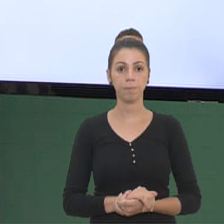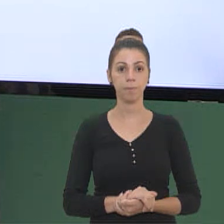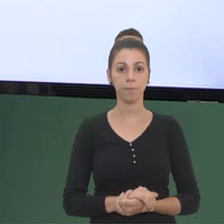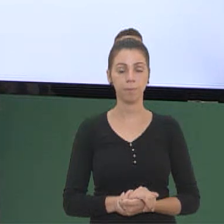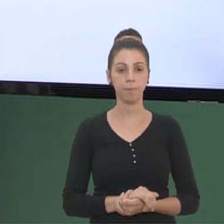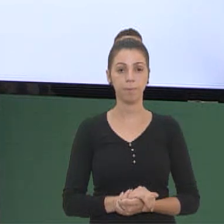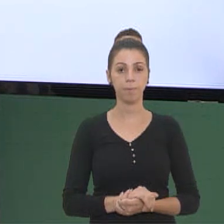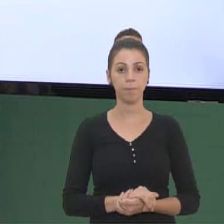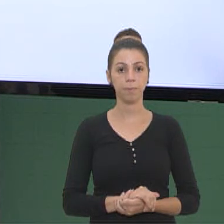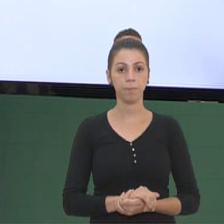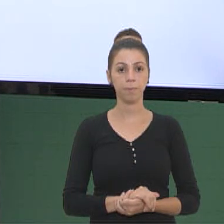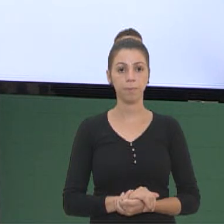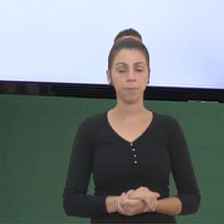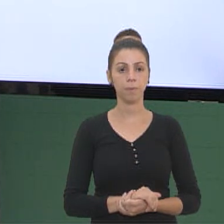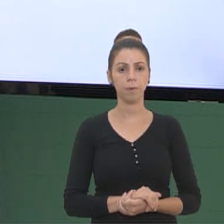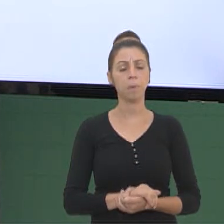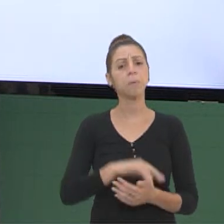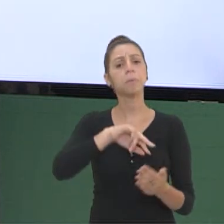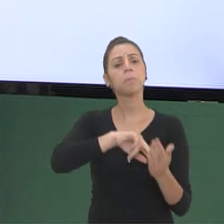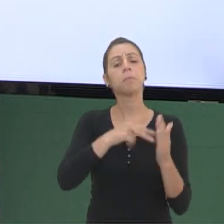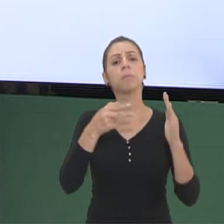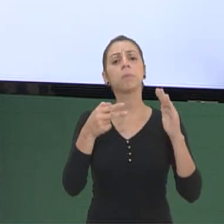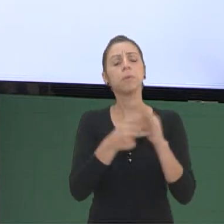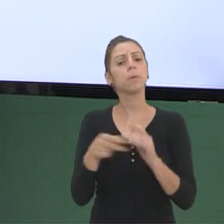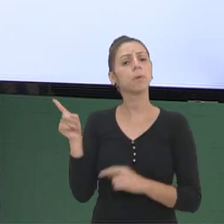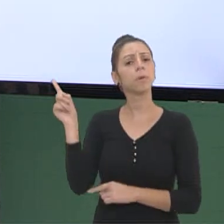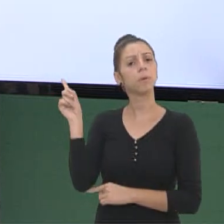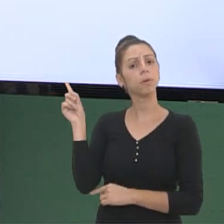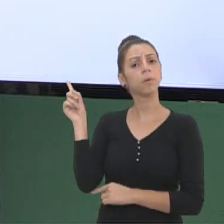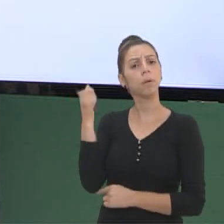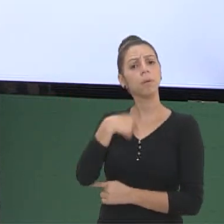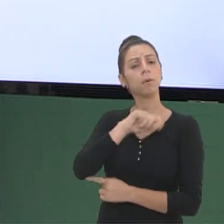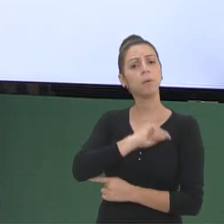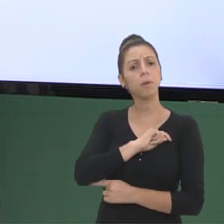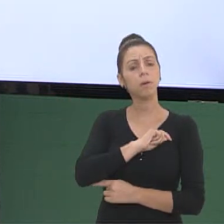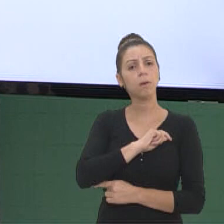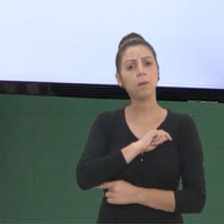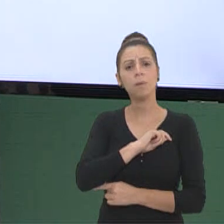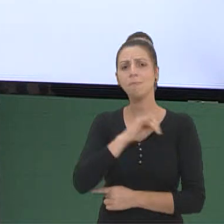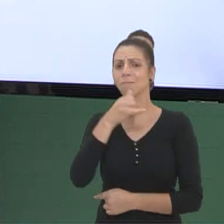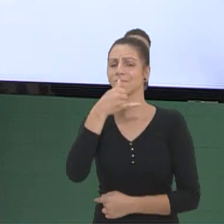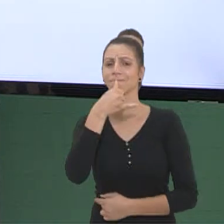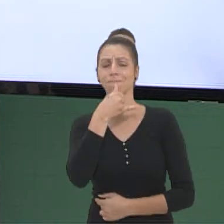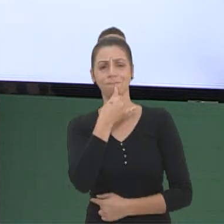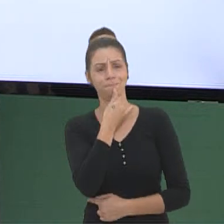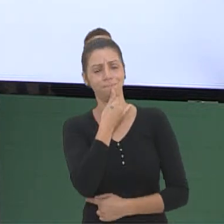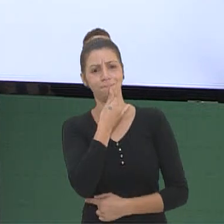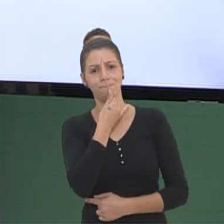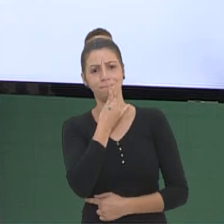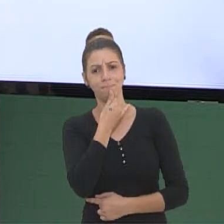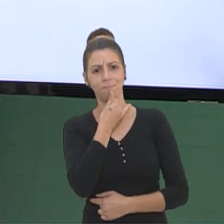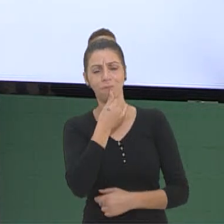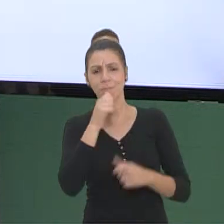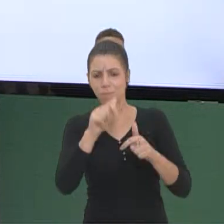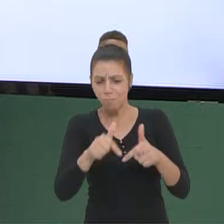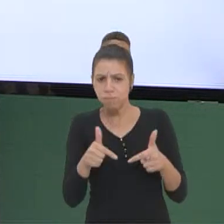el sucesso. Ou seja, não desanime, não